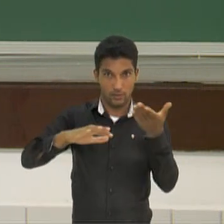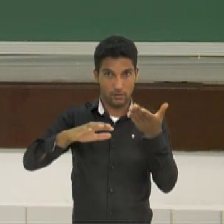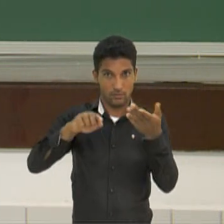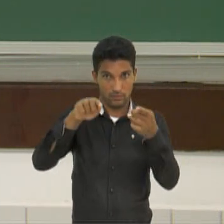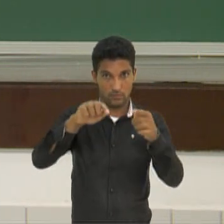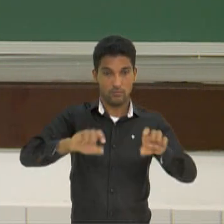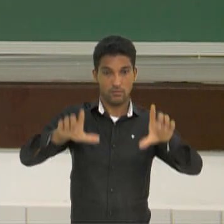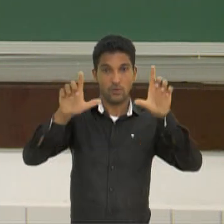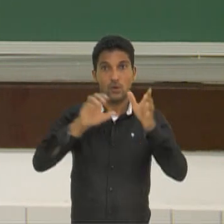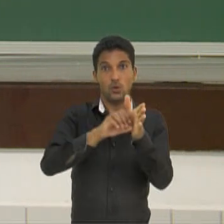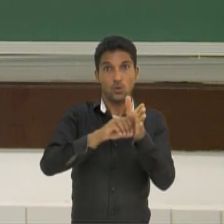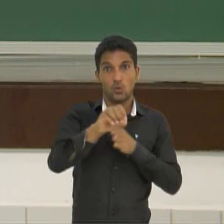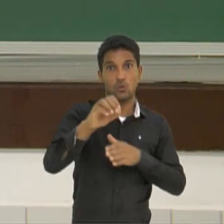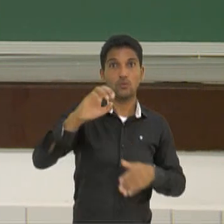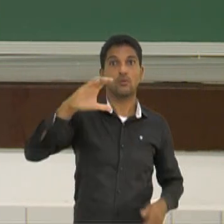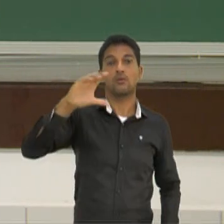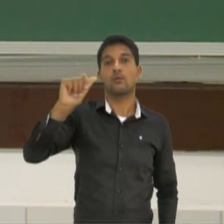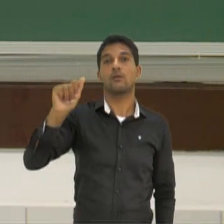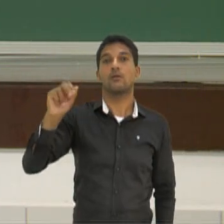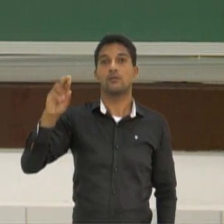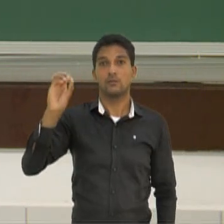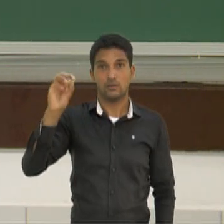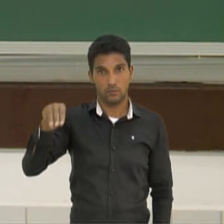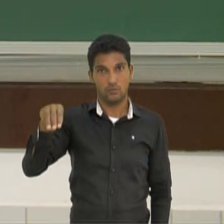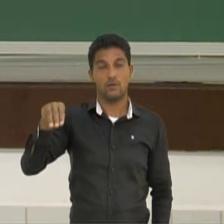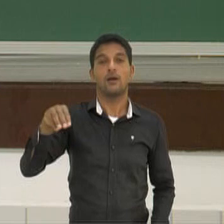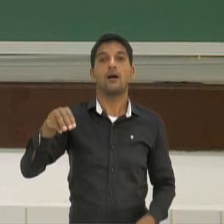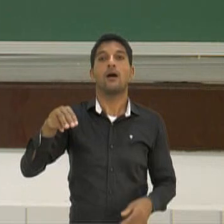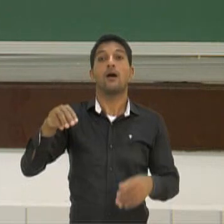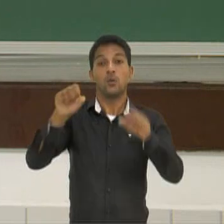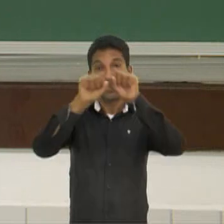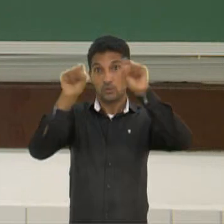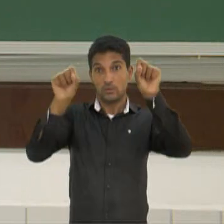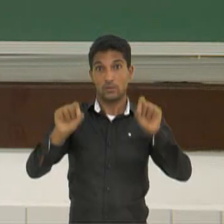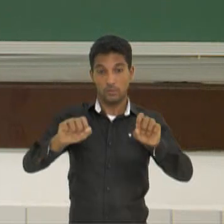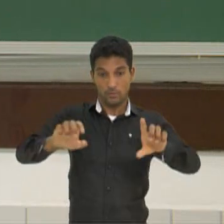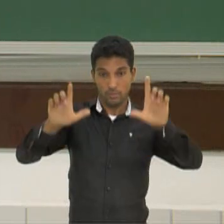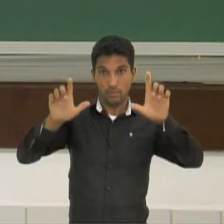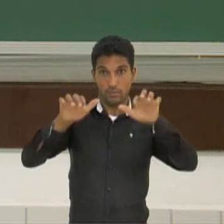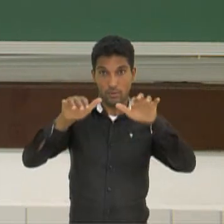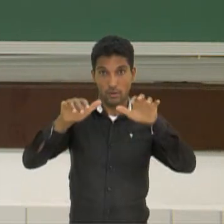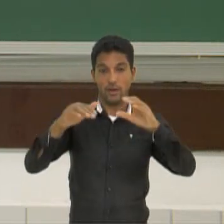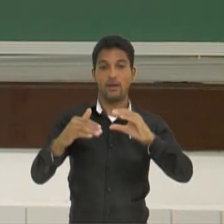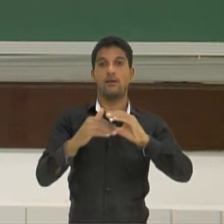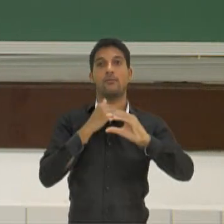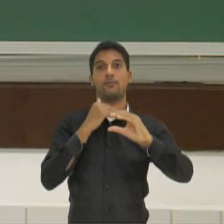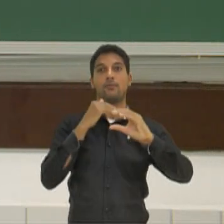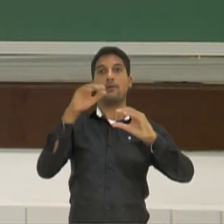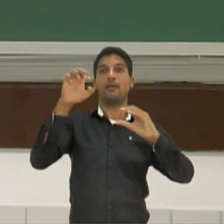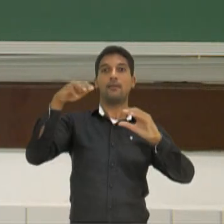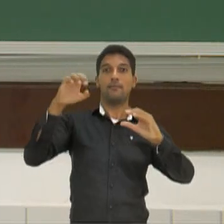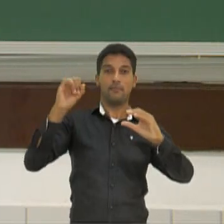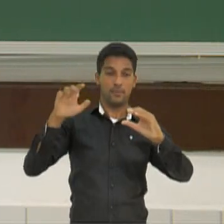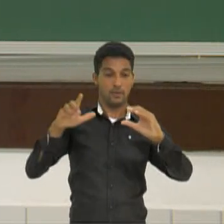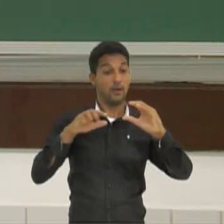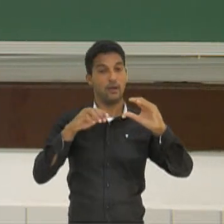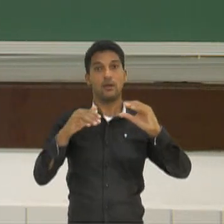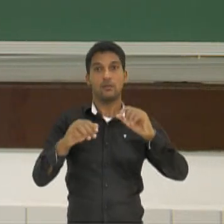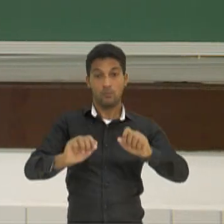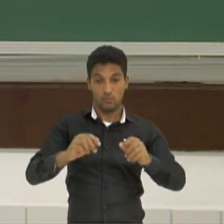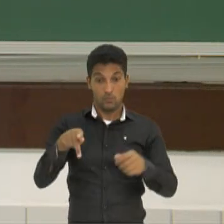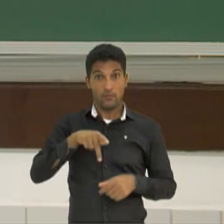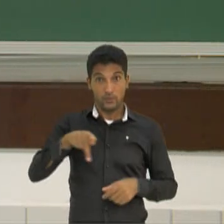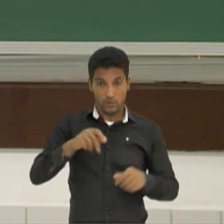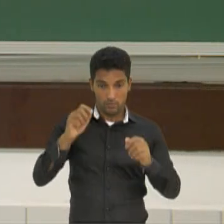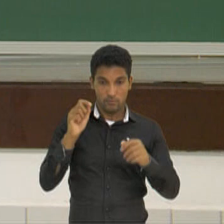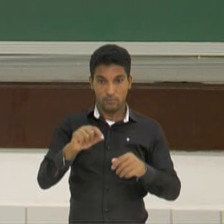imediatamente o sistema encaminha uma mensagem de e-mail para o professor. Né, quando o professor vai na caixa de entrada dele, aparece lá, né,